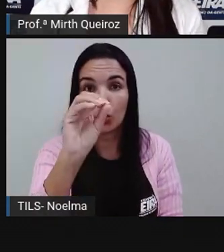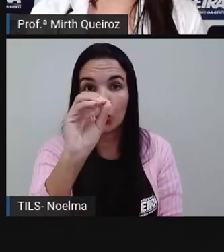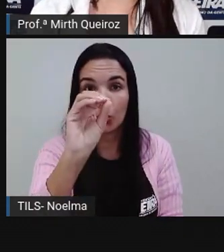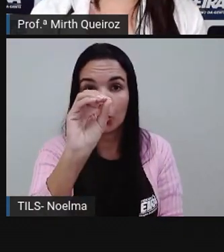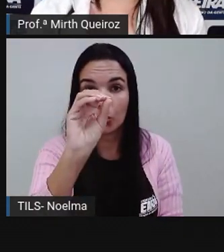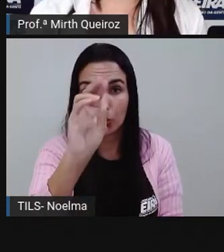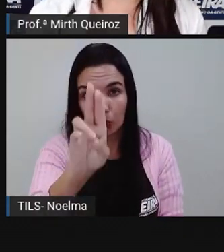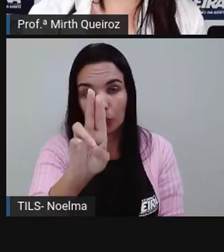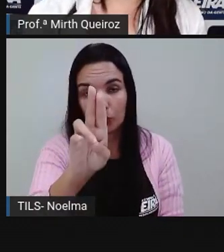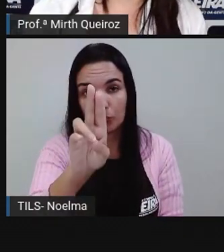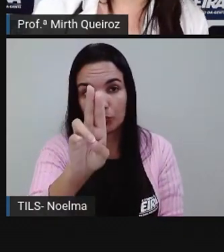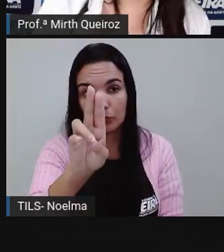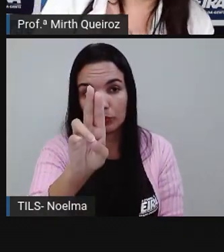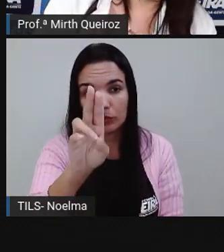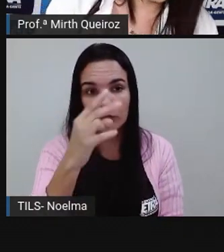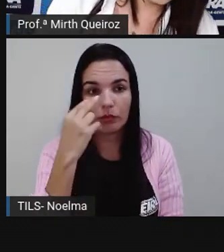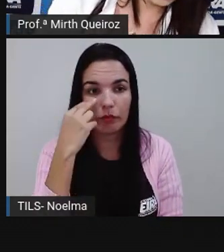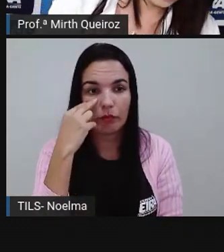Chutou.